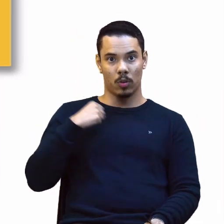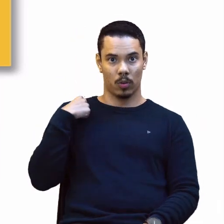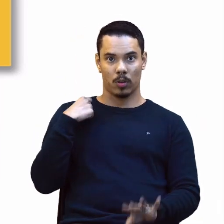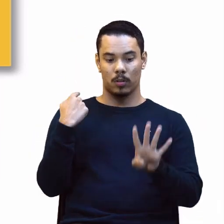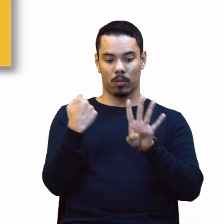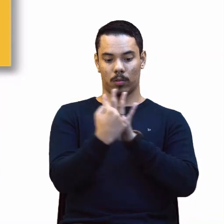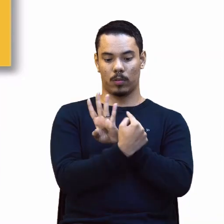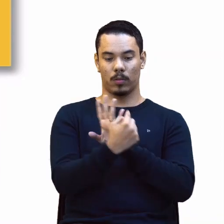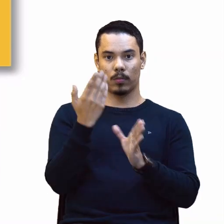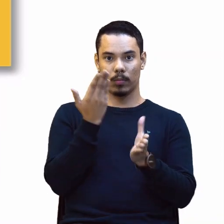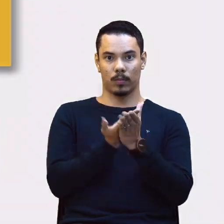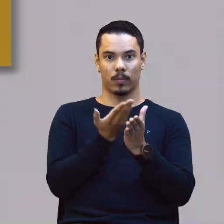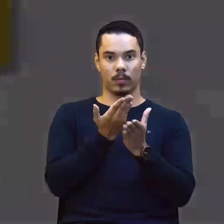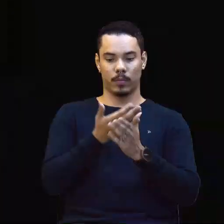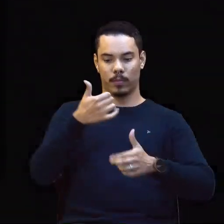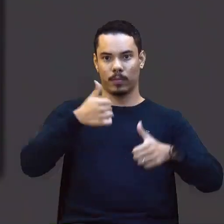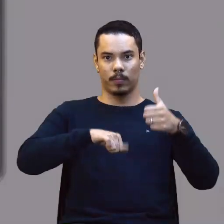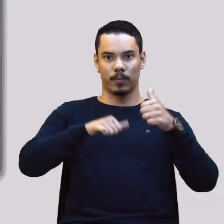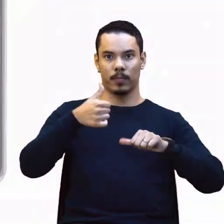avaliação.